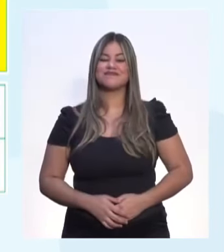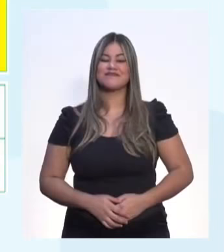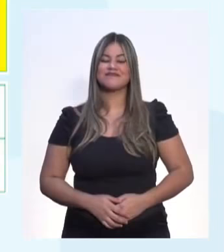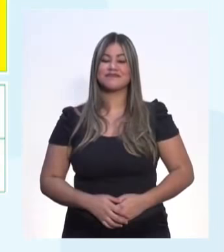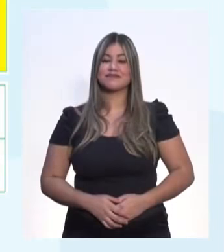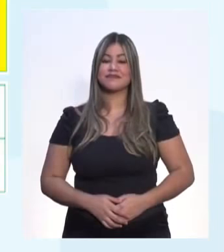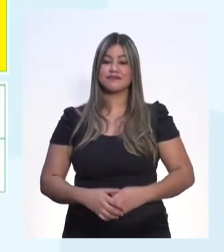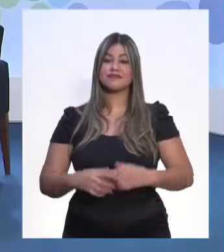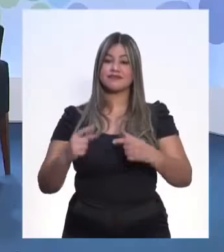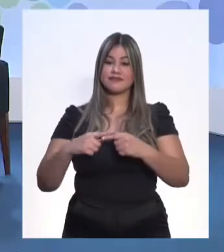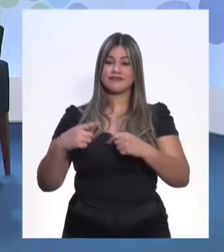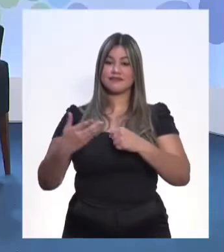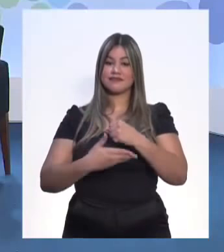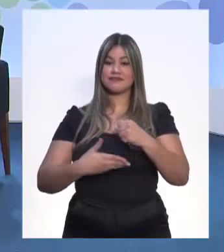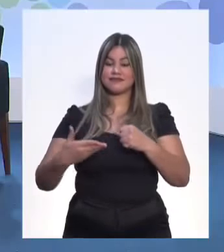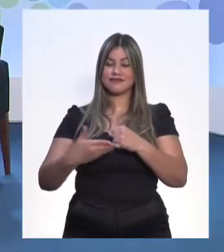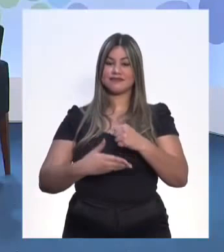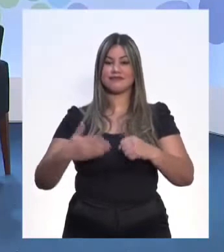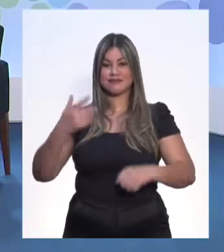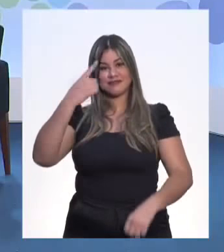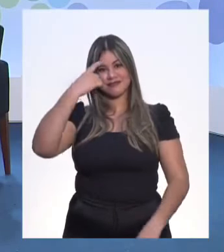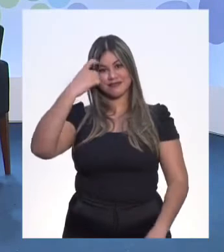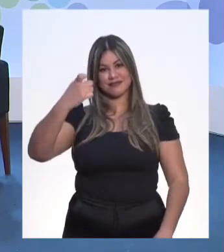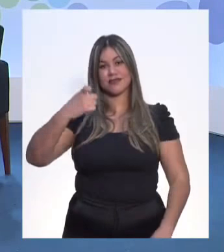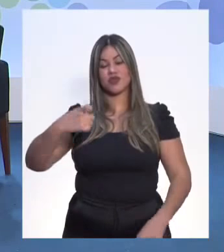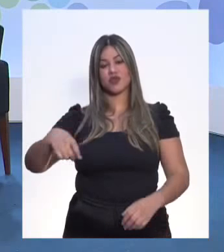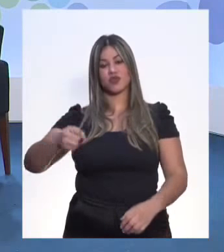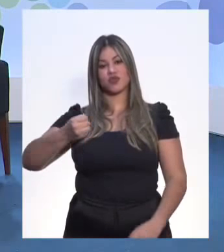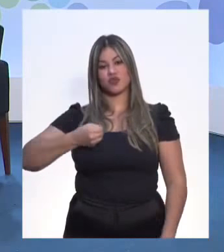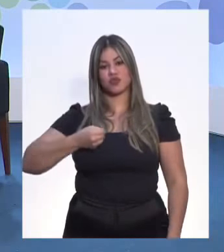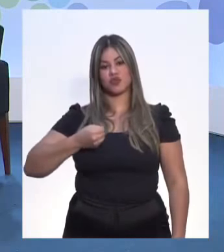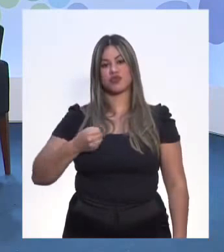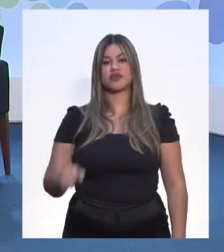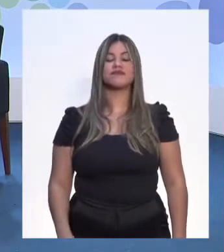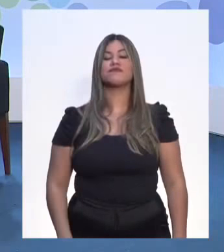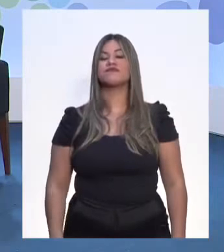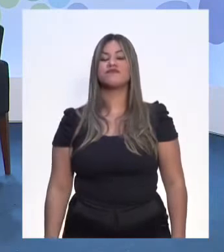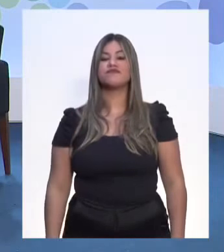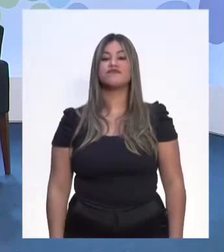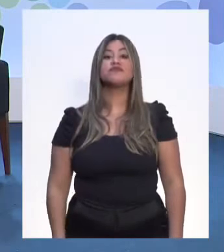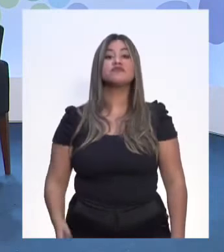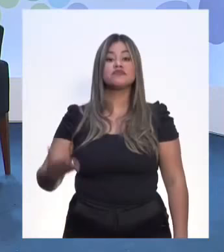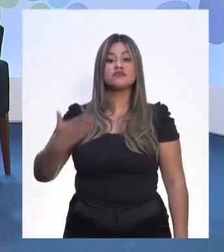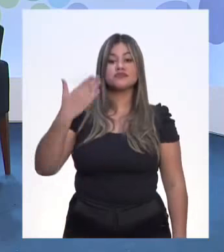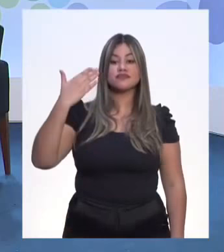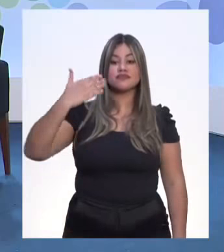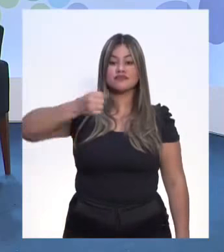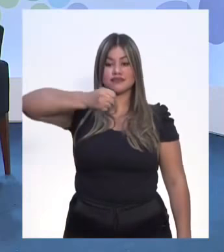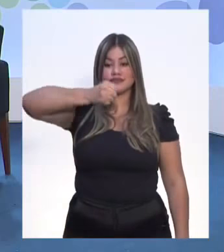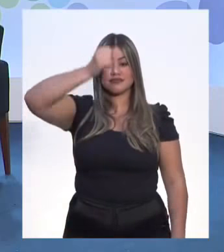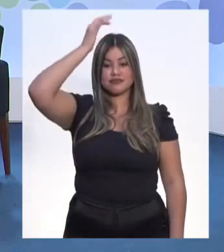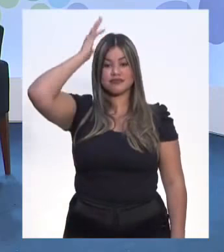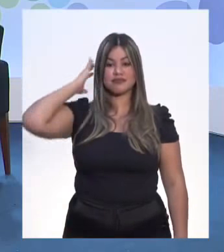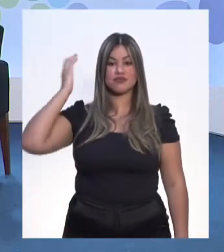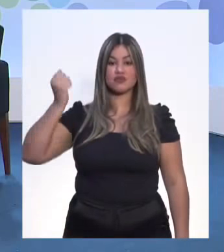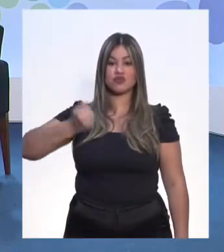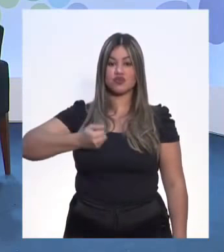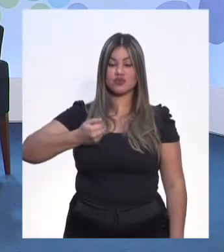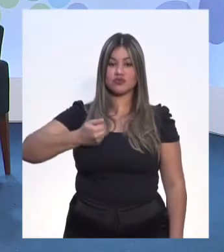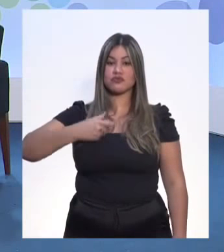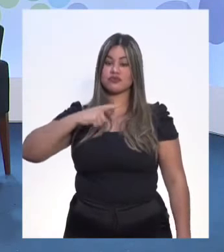a estrutura é essa essa ideia beleza Tá sistema de numeração Romano para gente dar um resumão para vocês